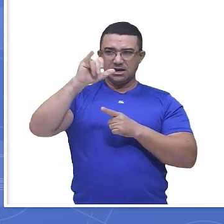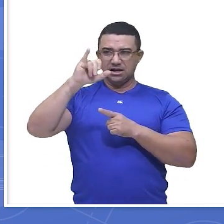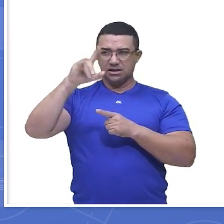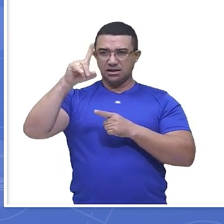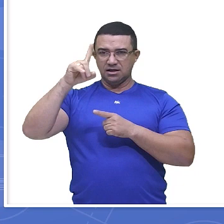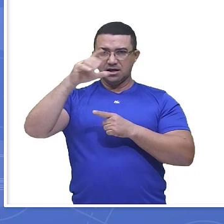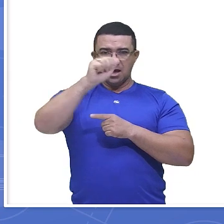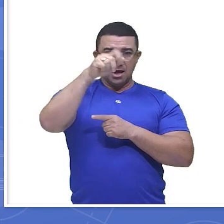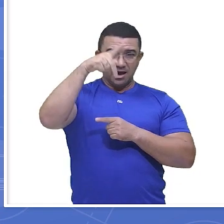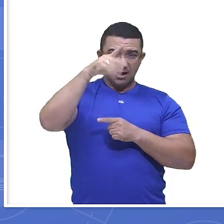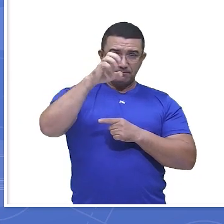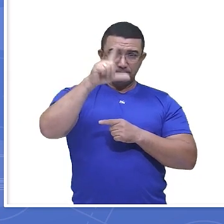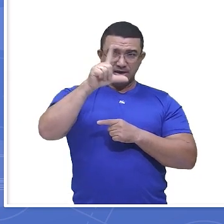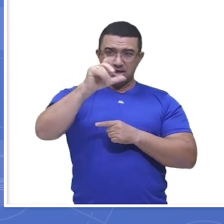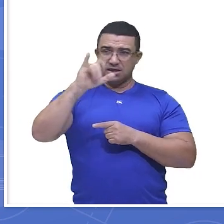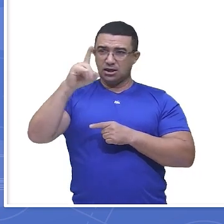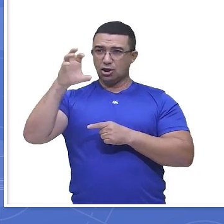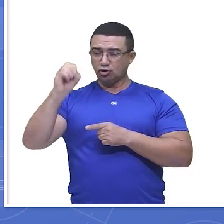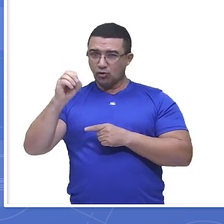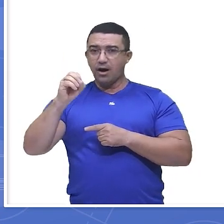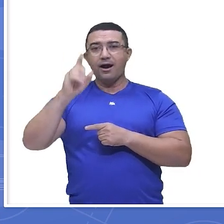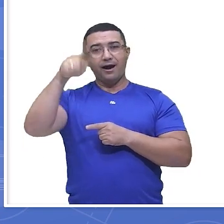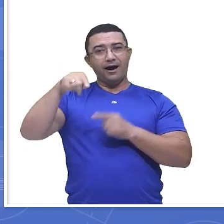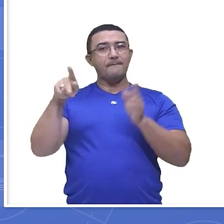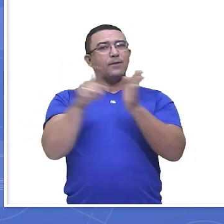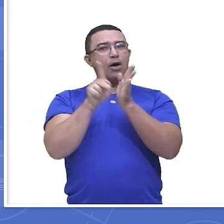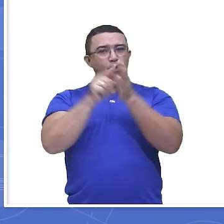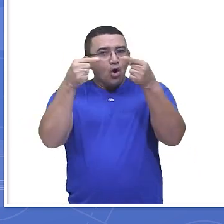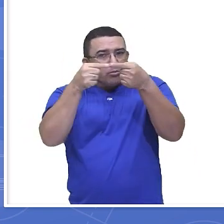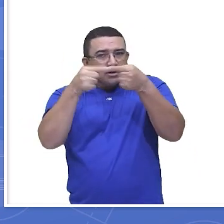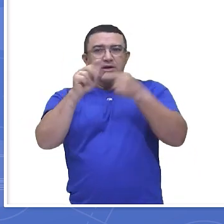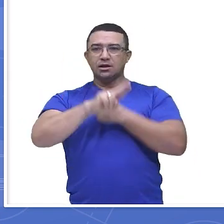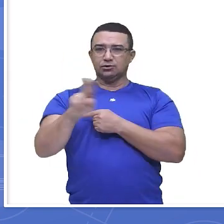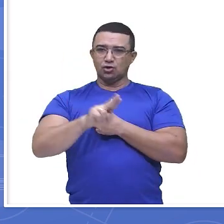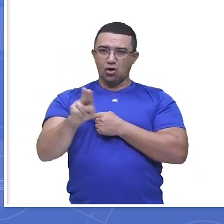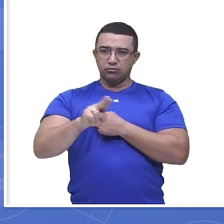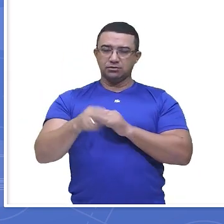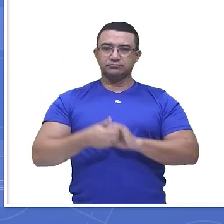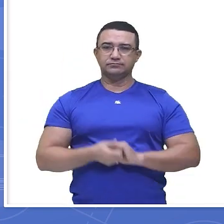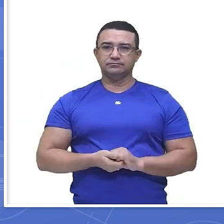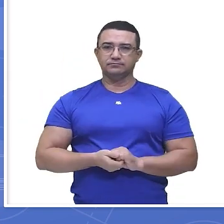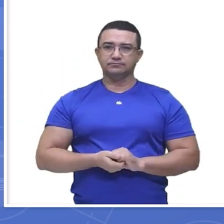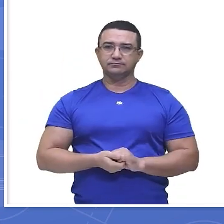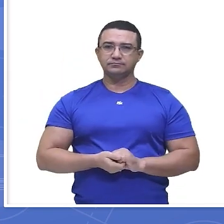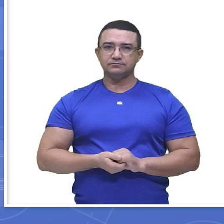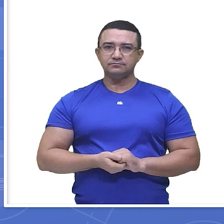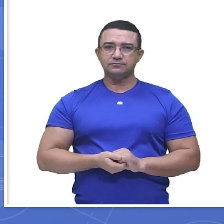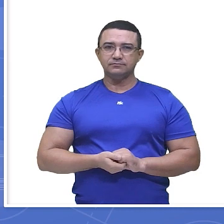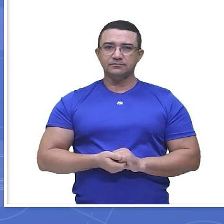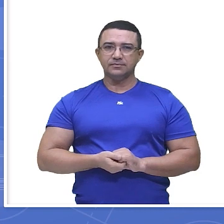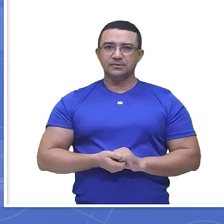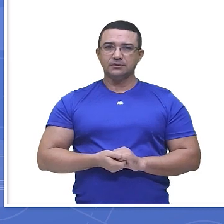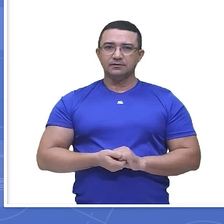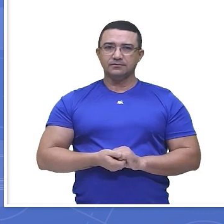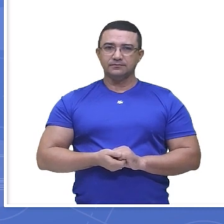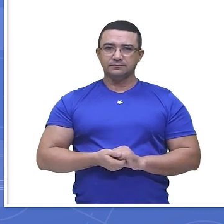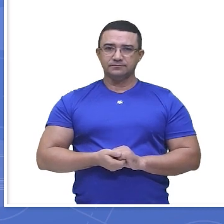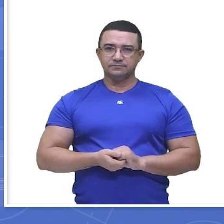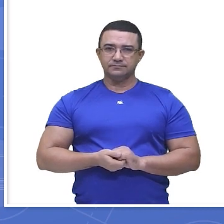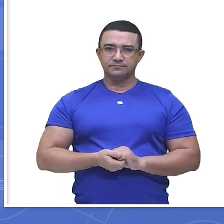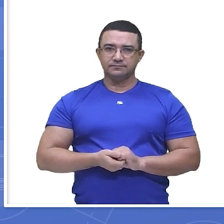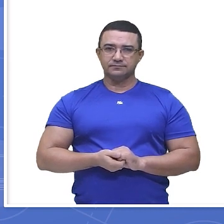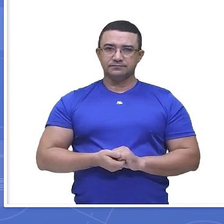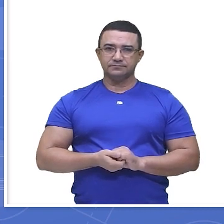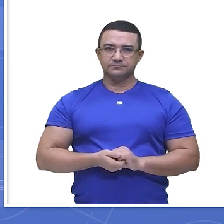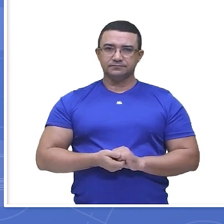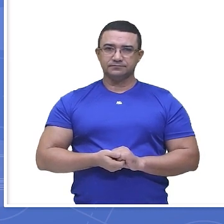refere-se ao sobrenome. E se for só um apelido? Qual é? A pergunta ficaria assim. Qual é tu?